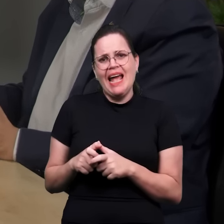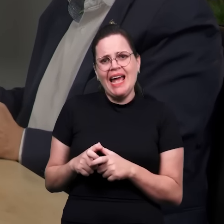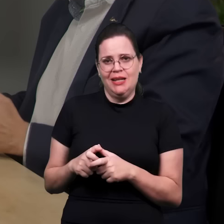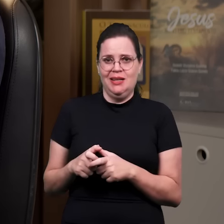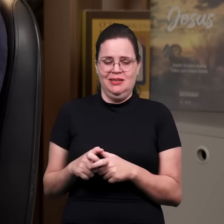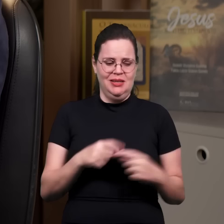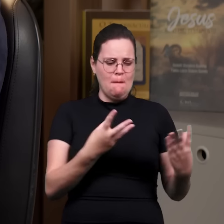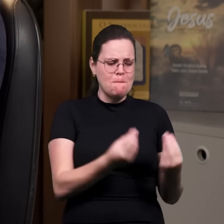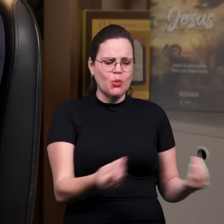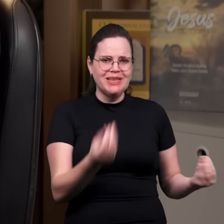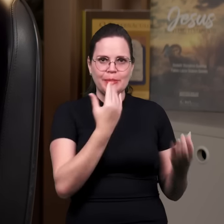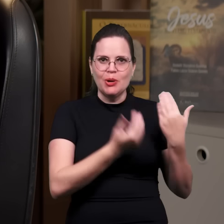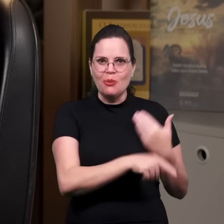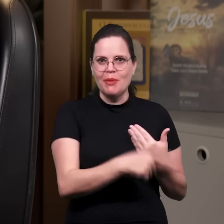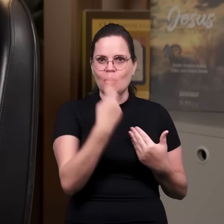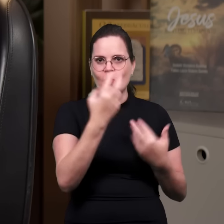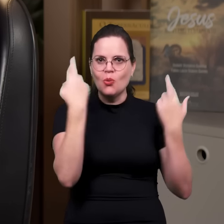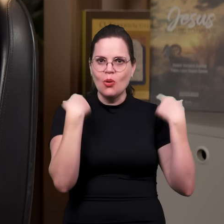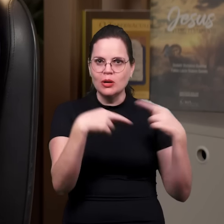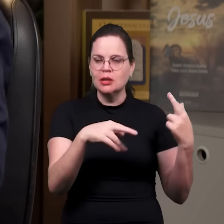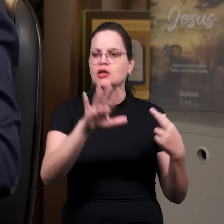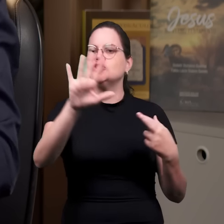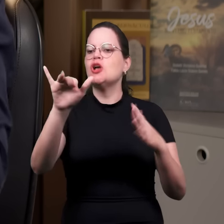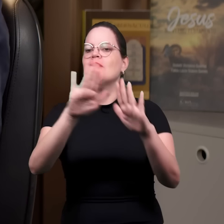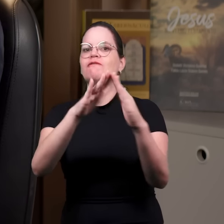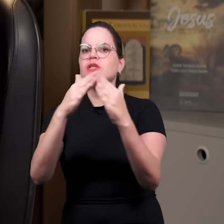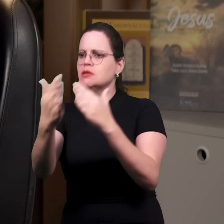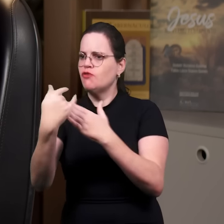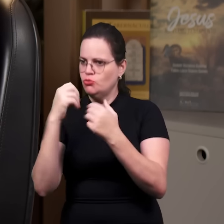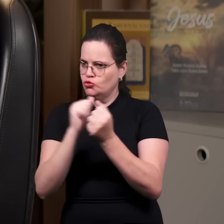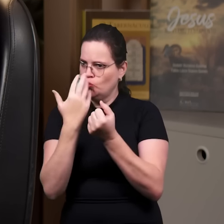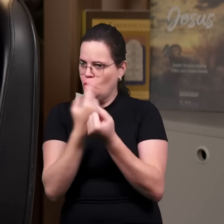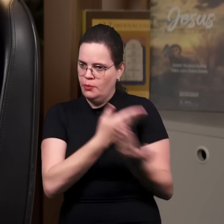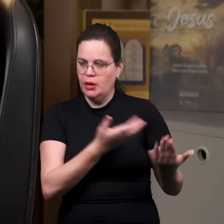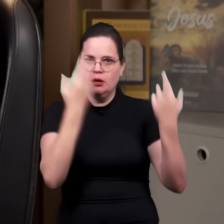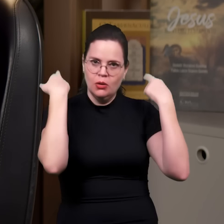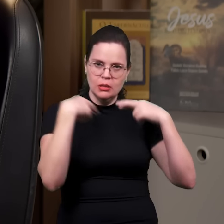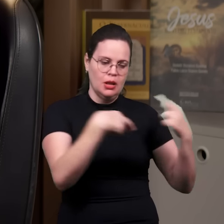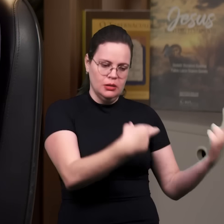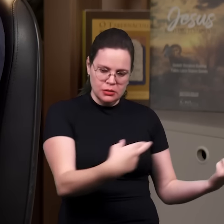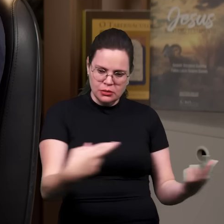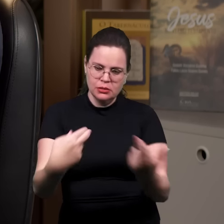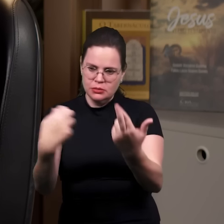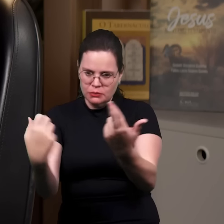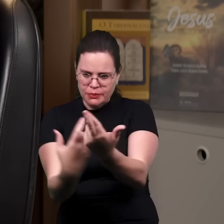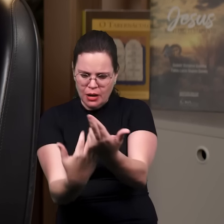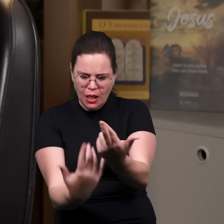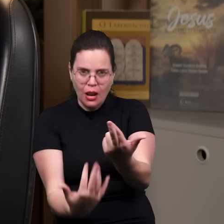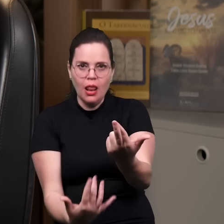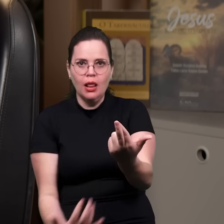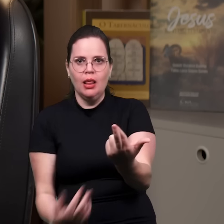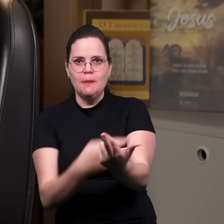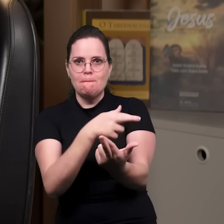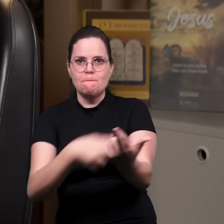pessoas, dentro daquela porção que cada um precisava, e eles iam sacrificar o cordeiro, eles iam